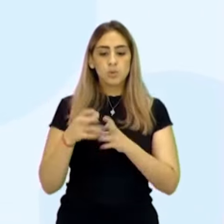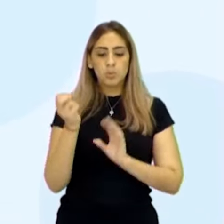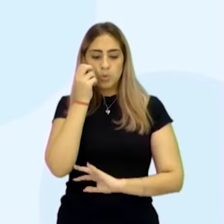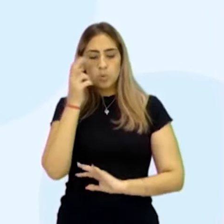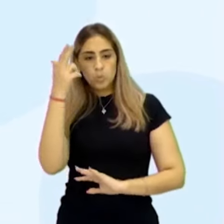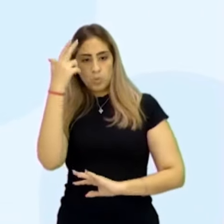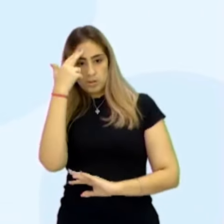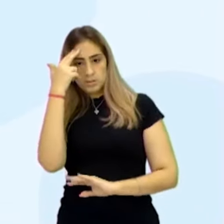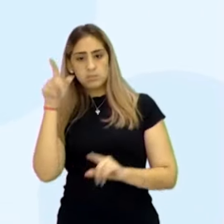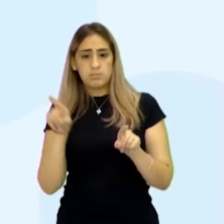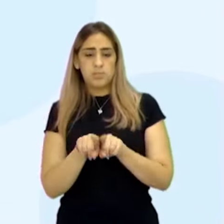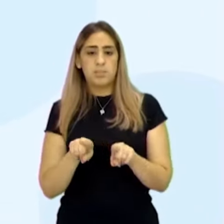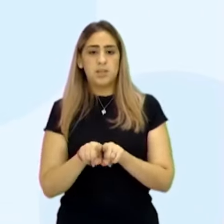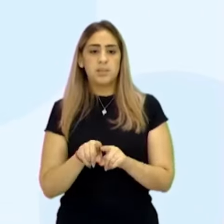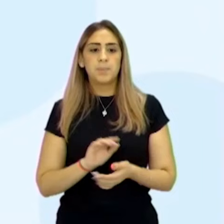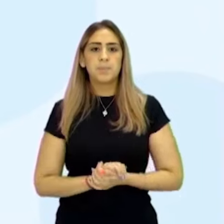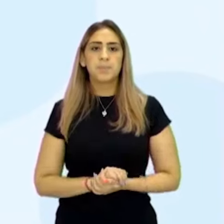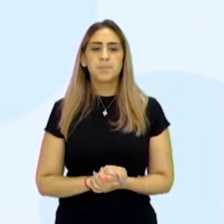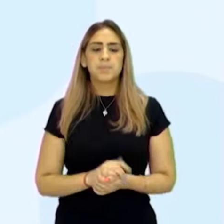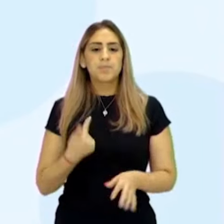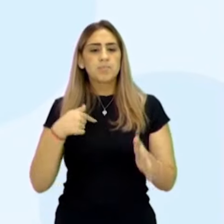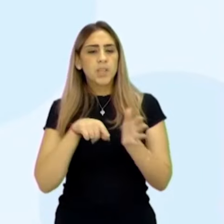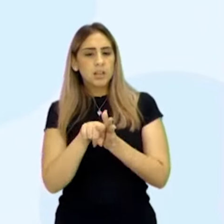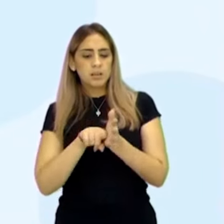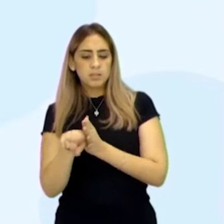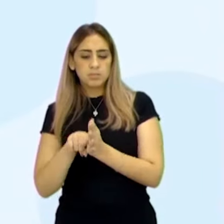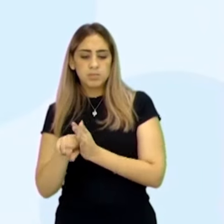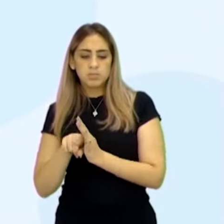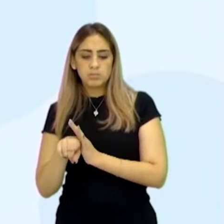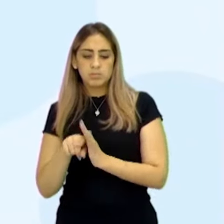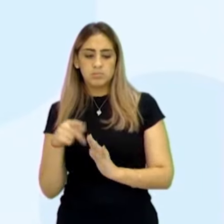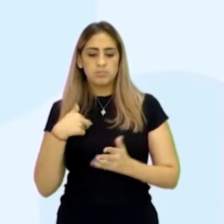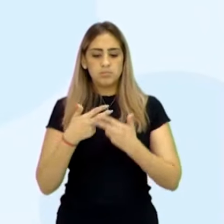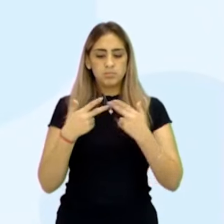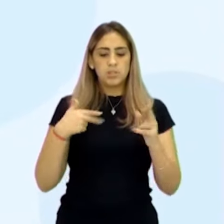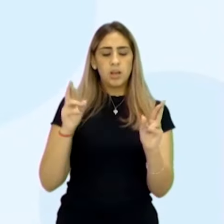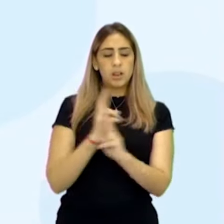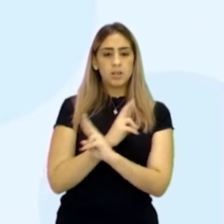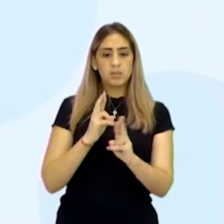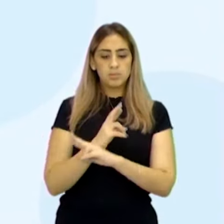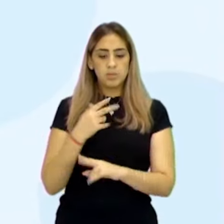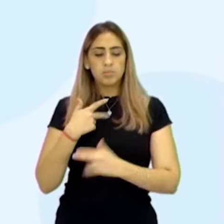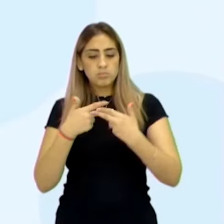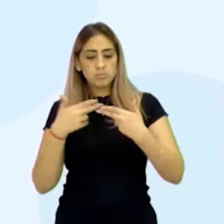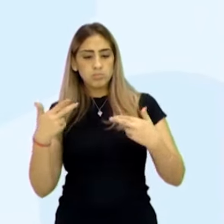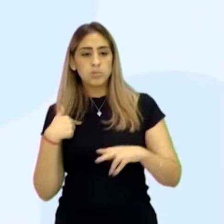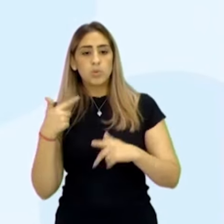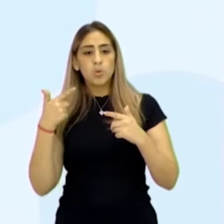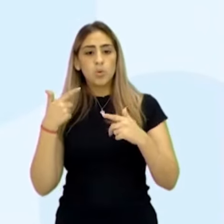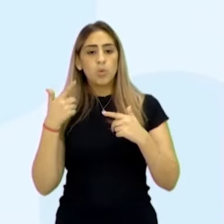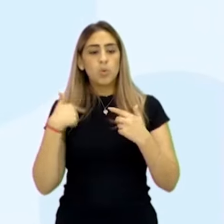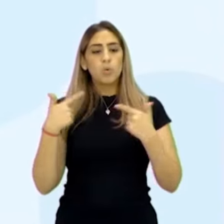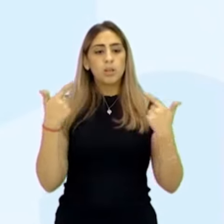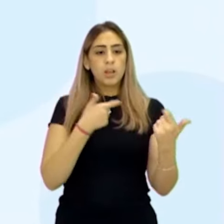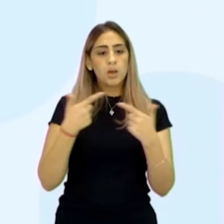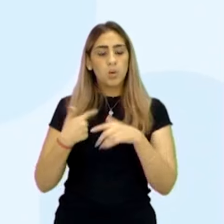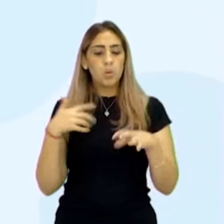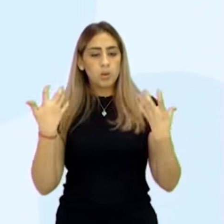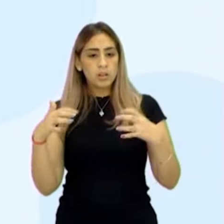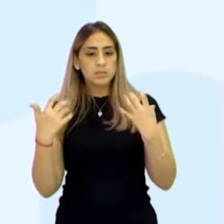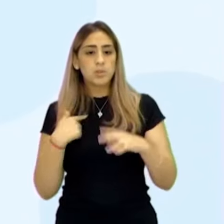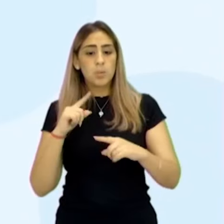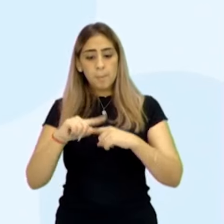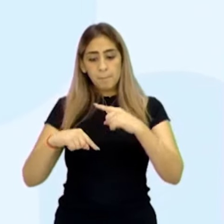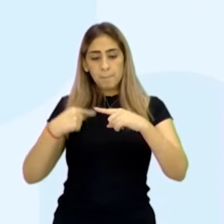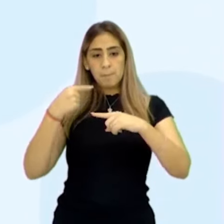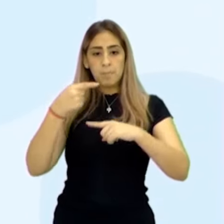e culturas. Analisaremos os aspectos relacionados ao fenômeno do terrorismo no